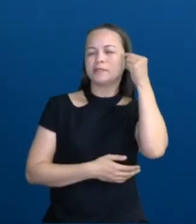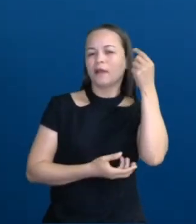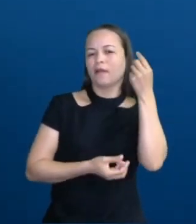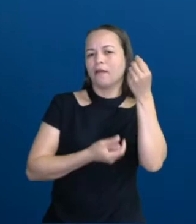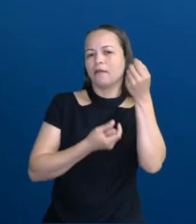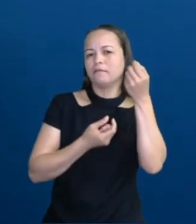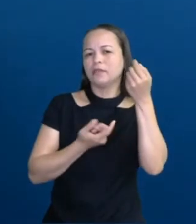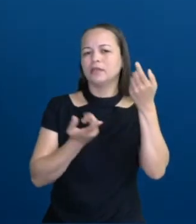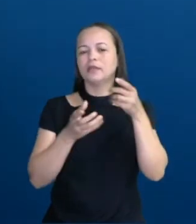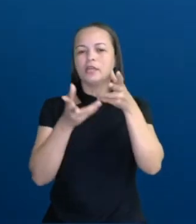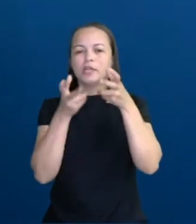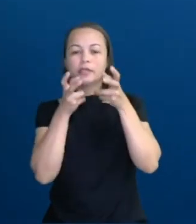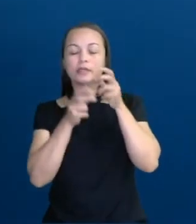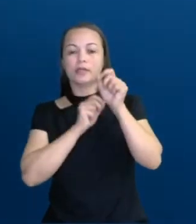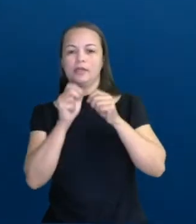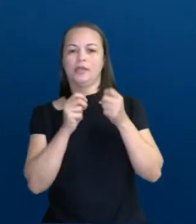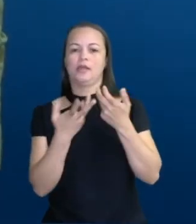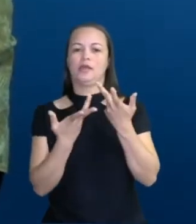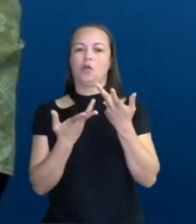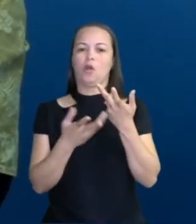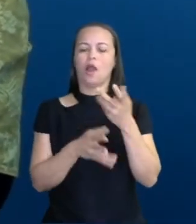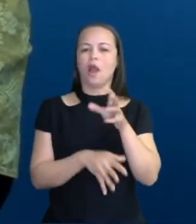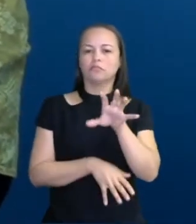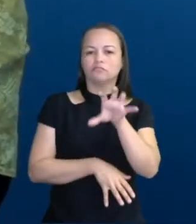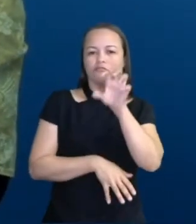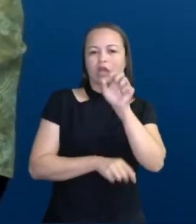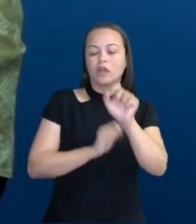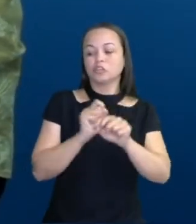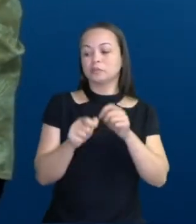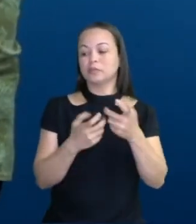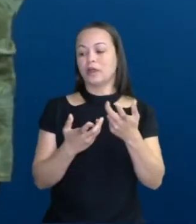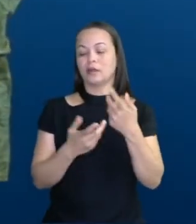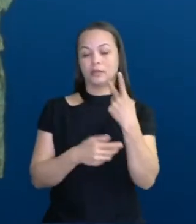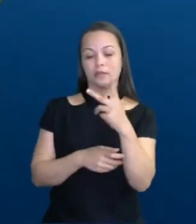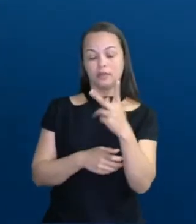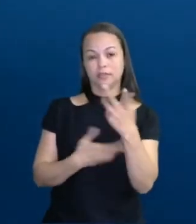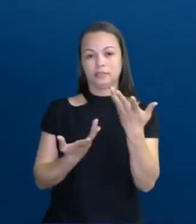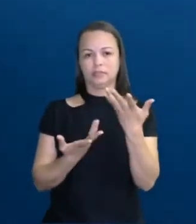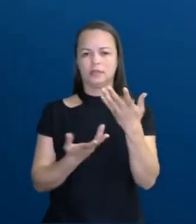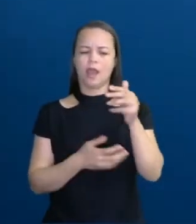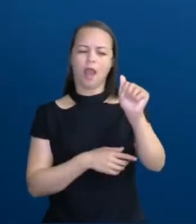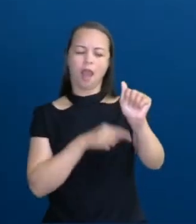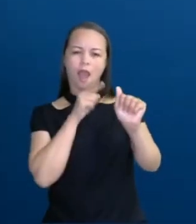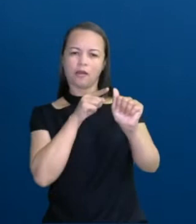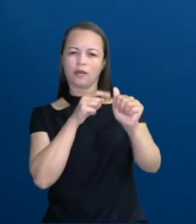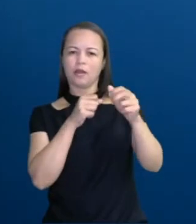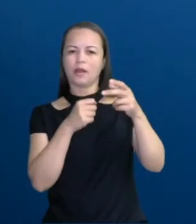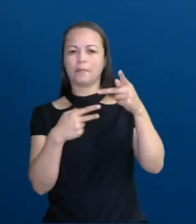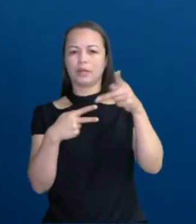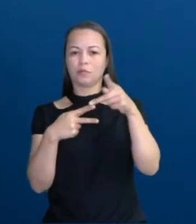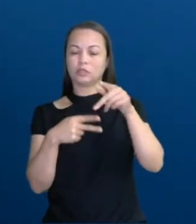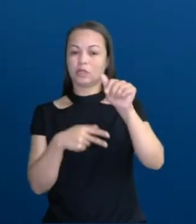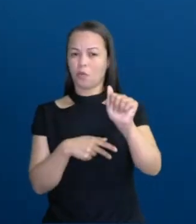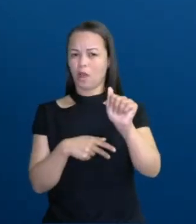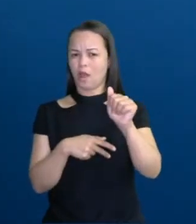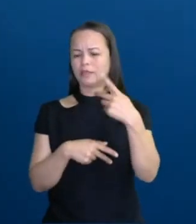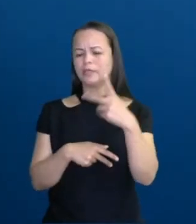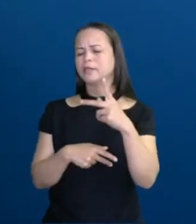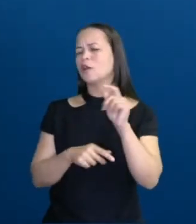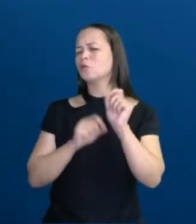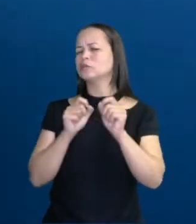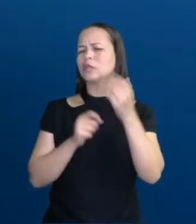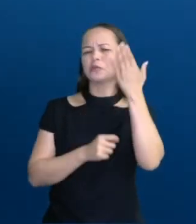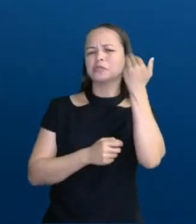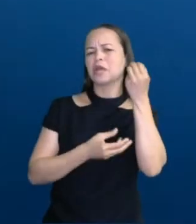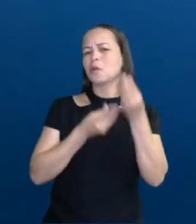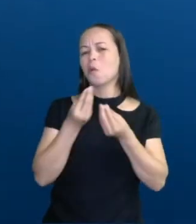aparece a preposição a e como é que eu sei que esse a O que é uma preposição